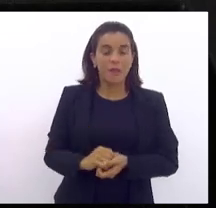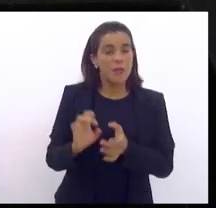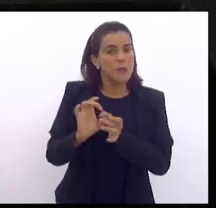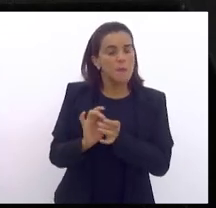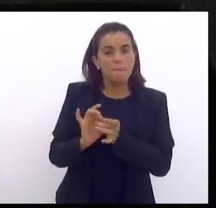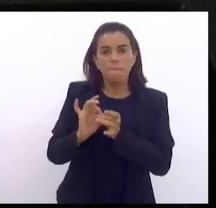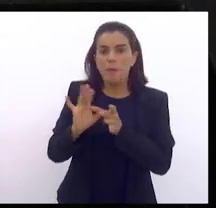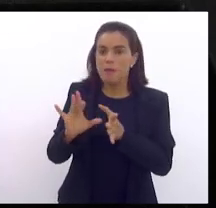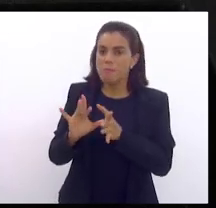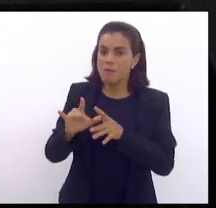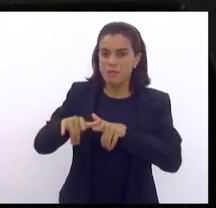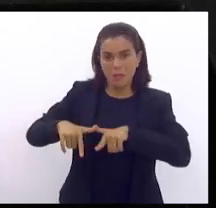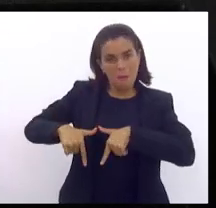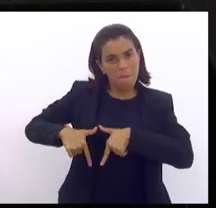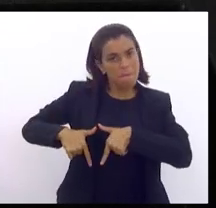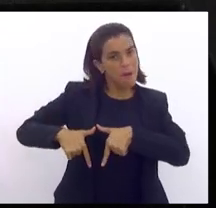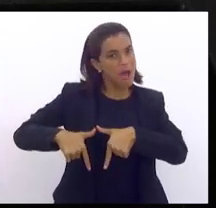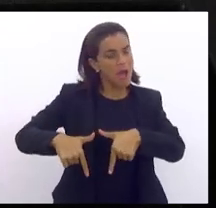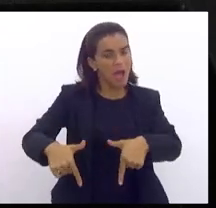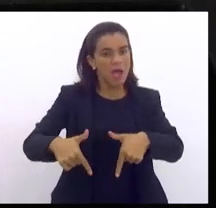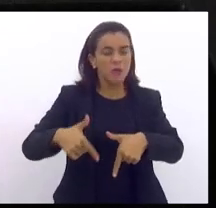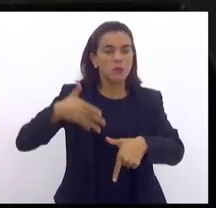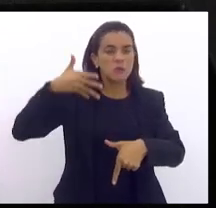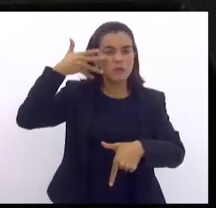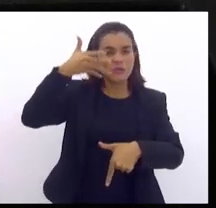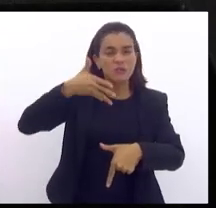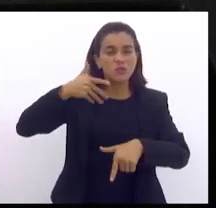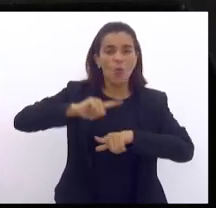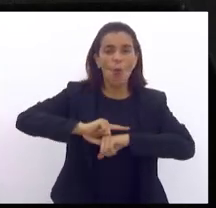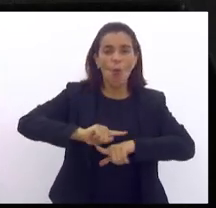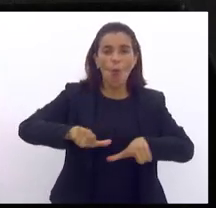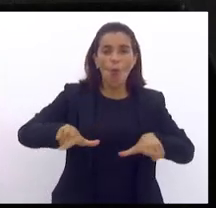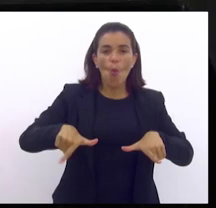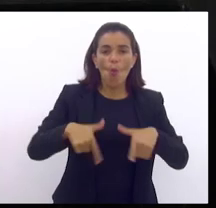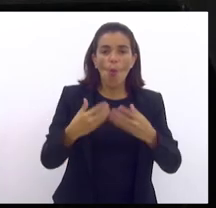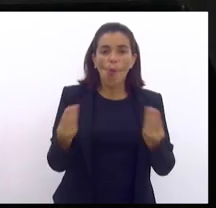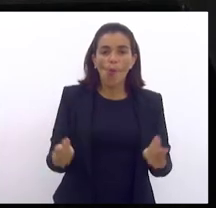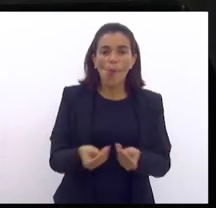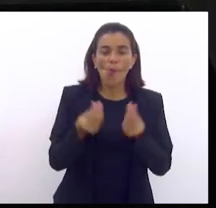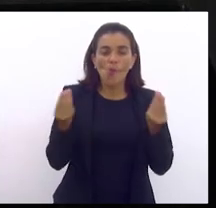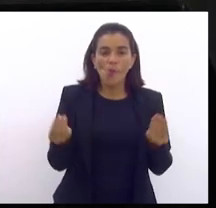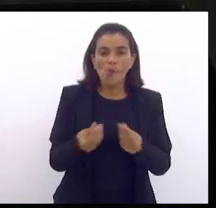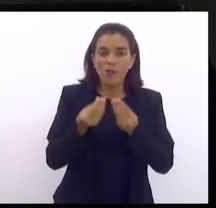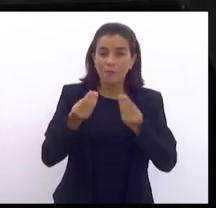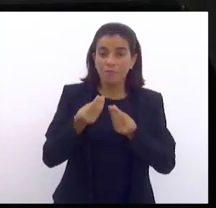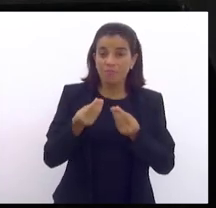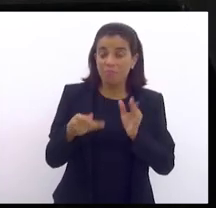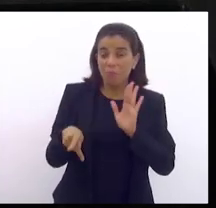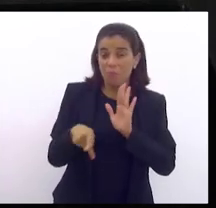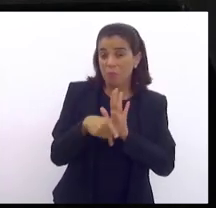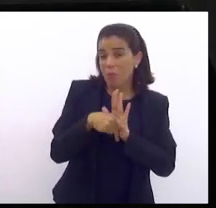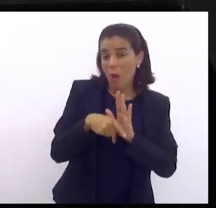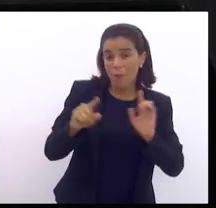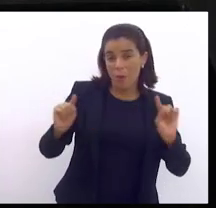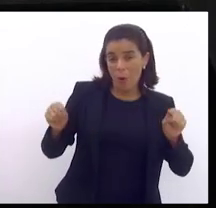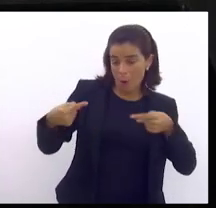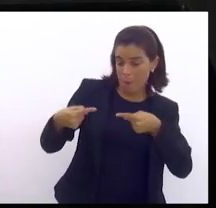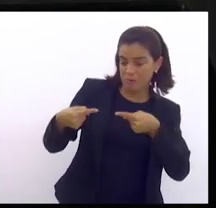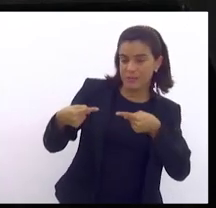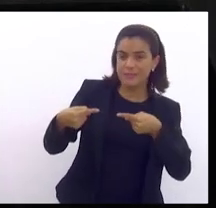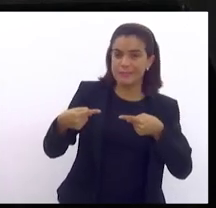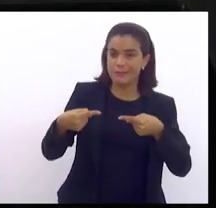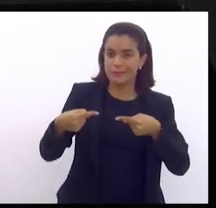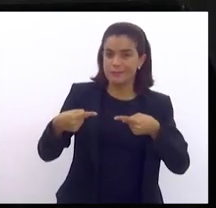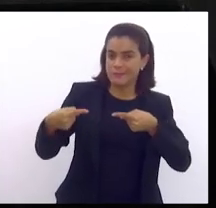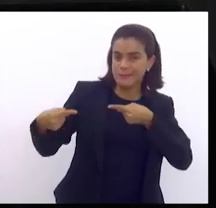permite que ele faça o discurso vazio de ser oposição por ser oposição.